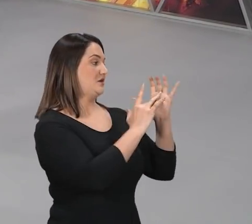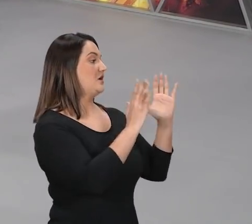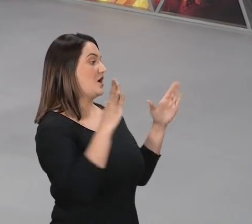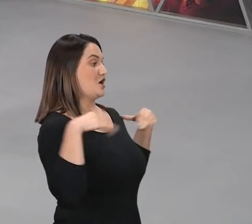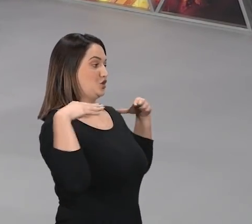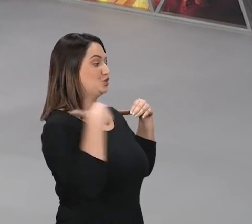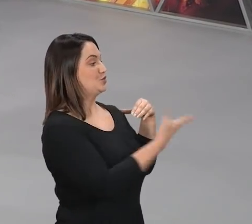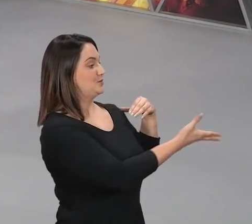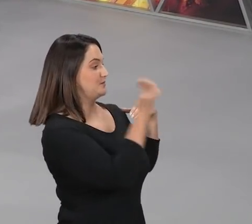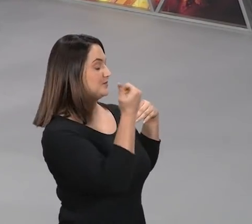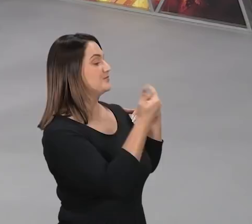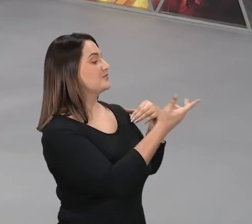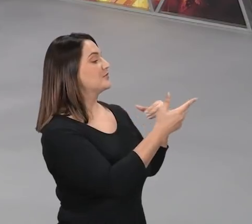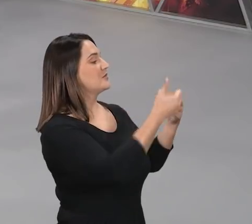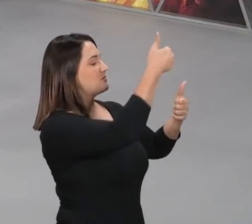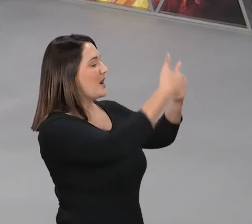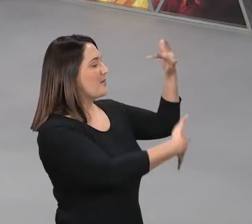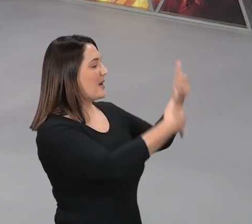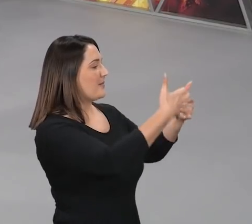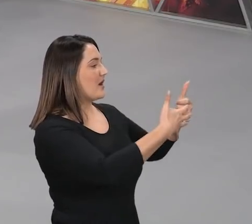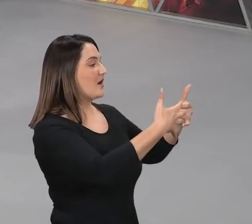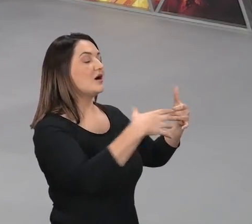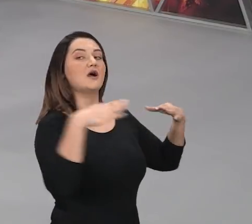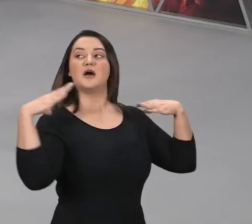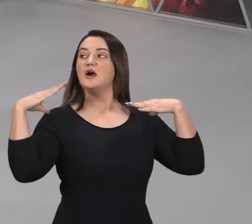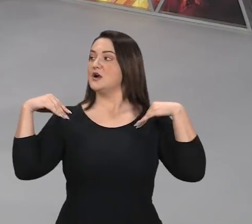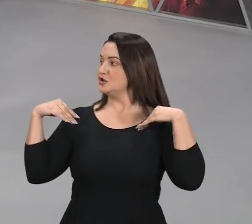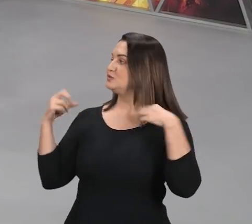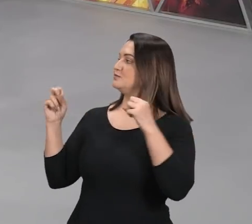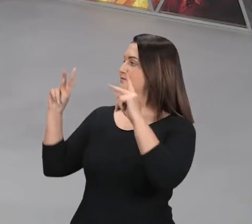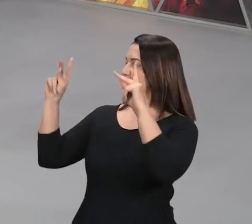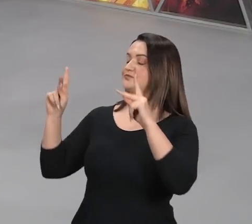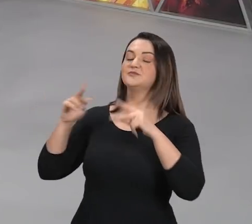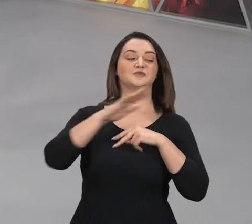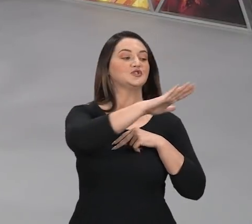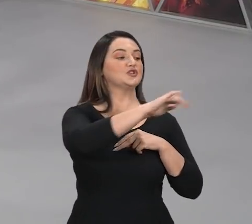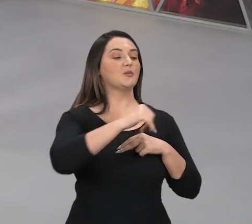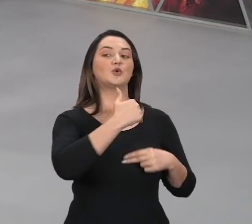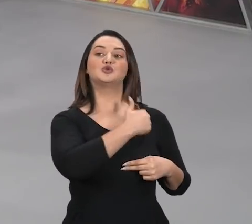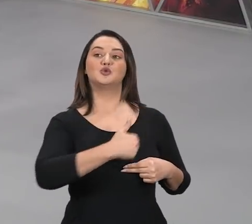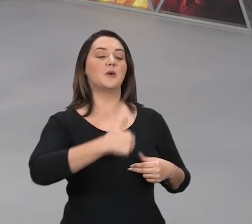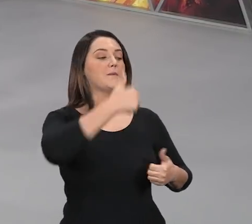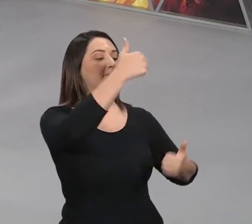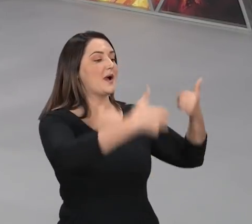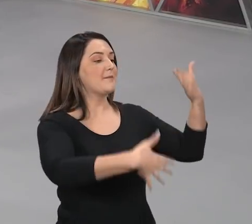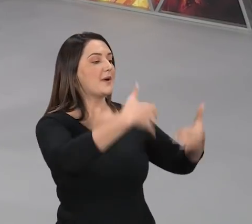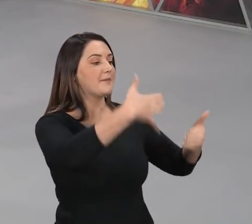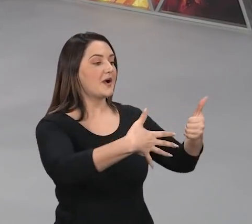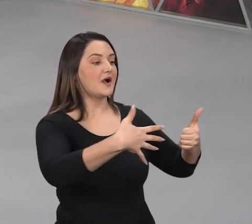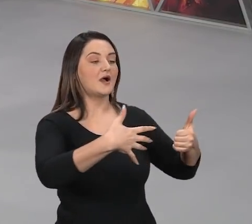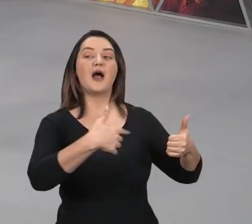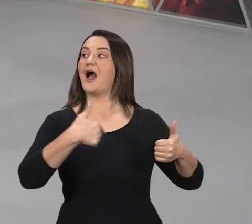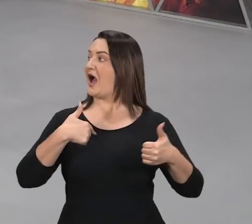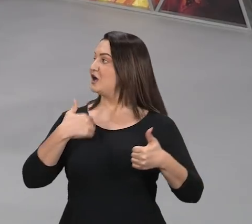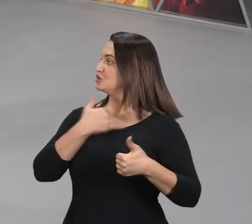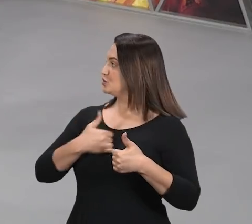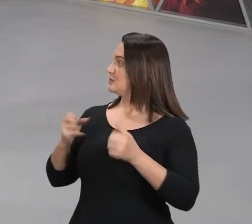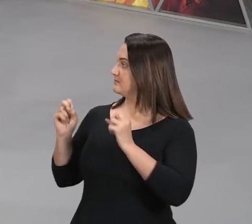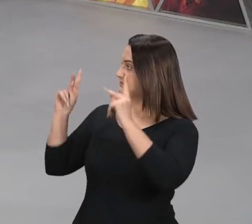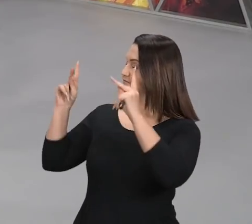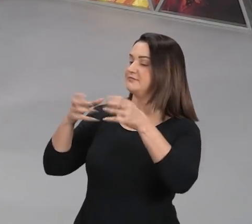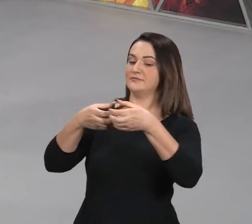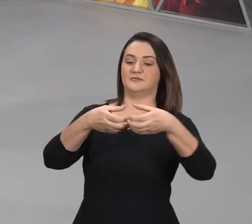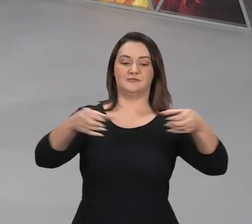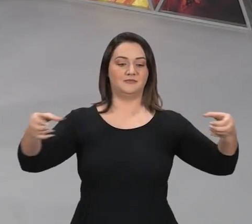ao anjo, o anjo revelou a João, João revelou a nós e nós revelamos e explicamos para os nossos